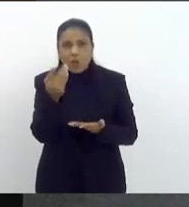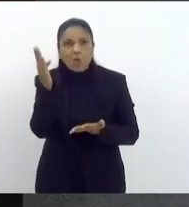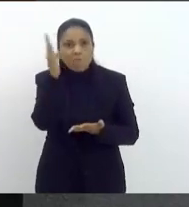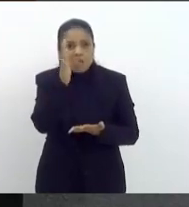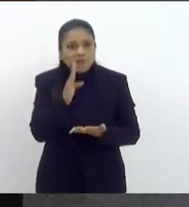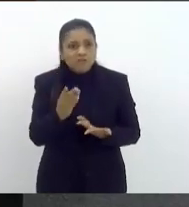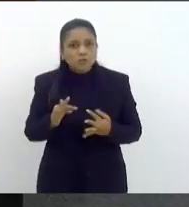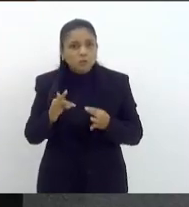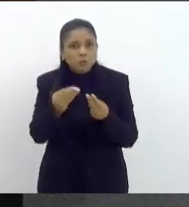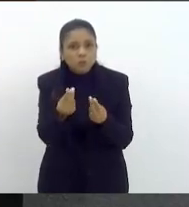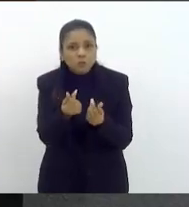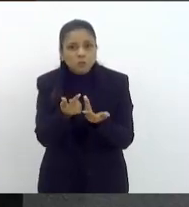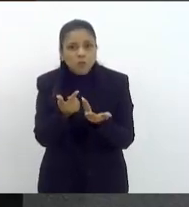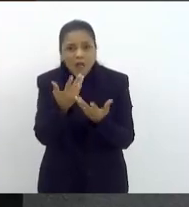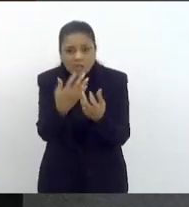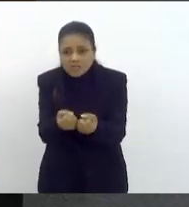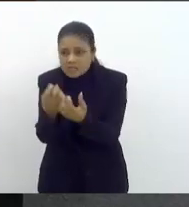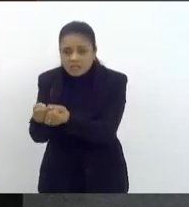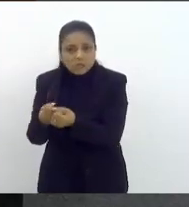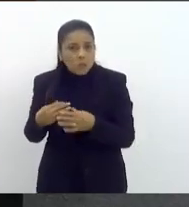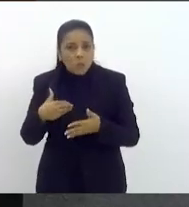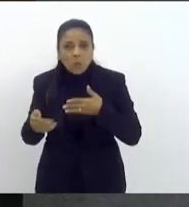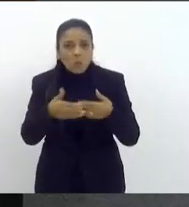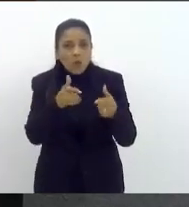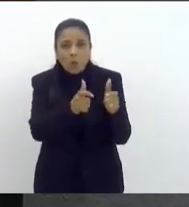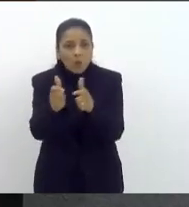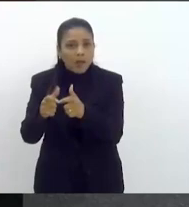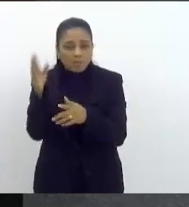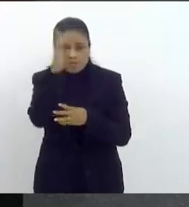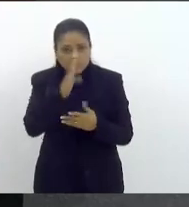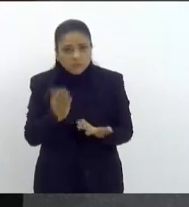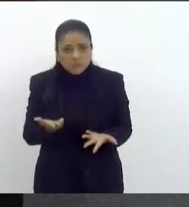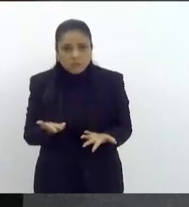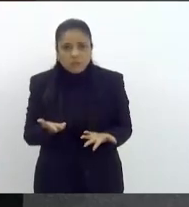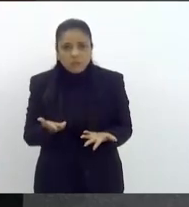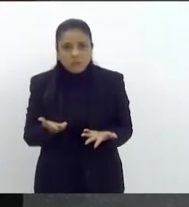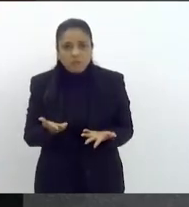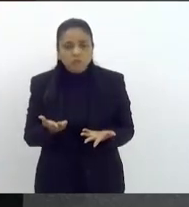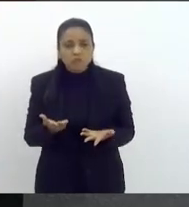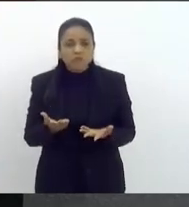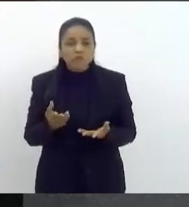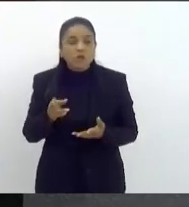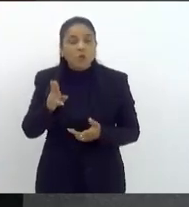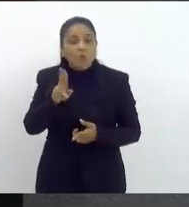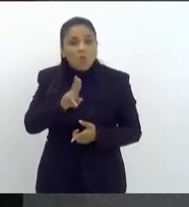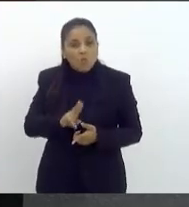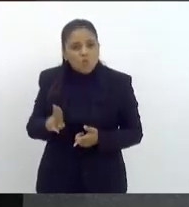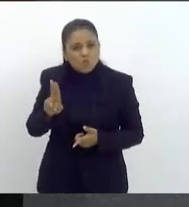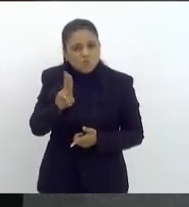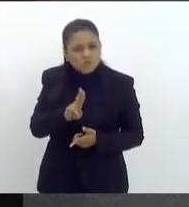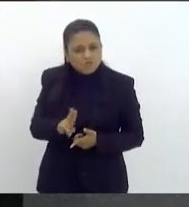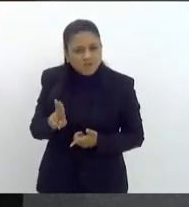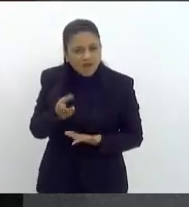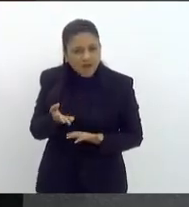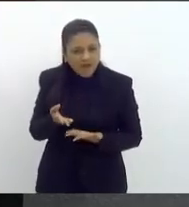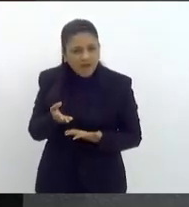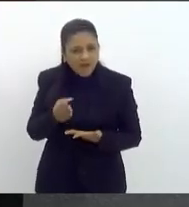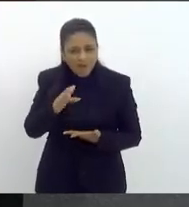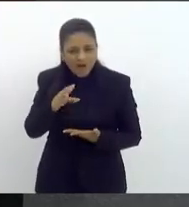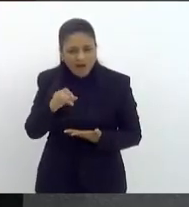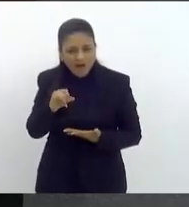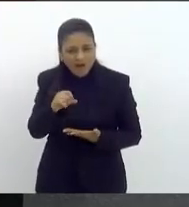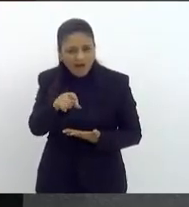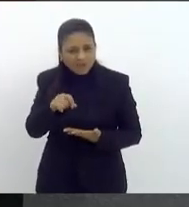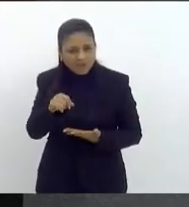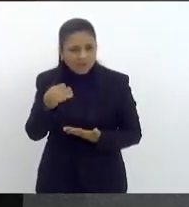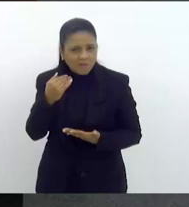é achei que em qualquer lugar do Brasil Então você usar o caixa do